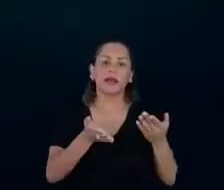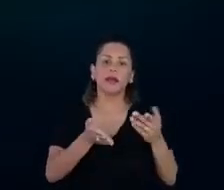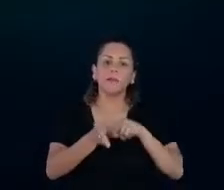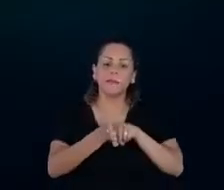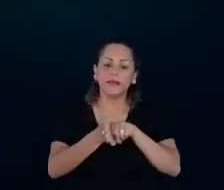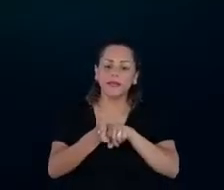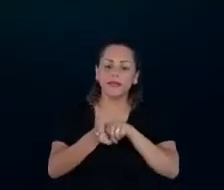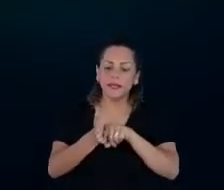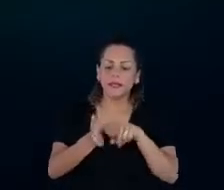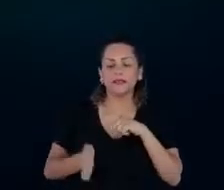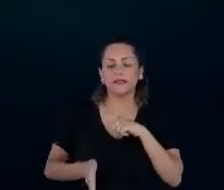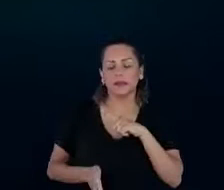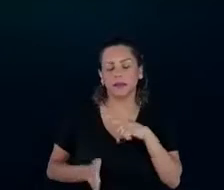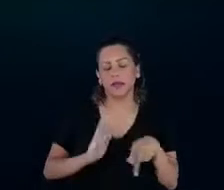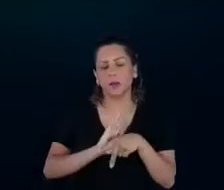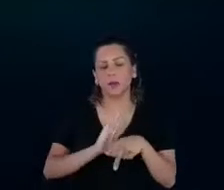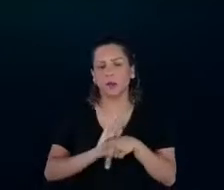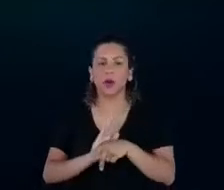com etanol.